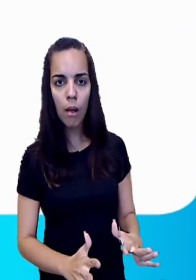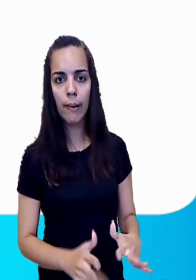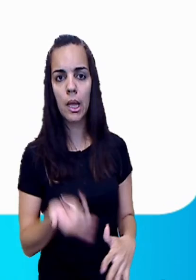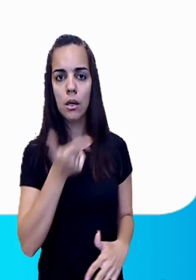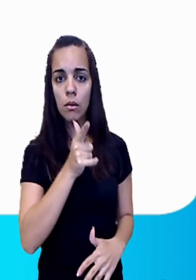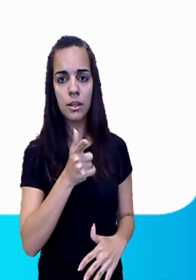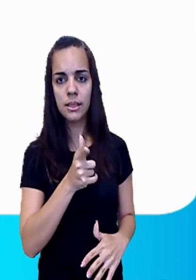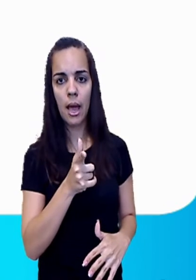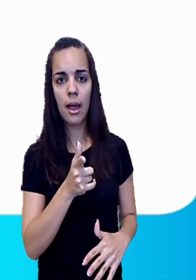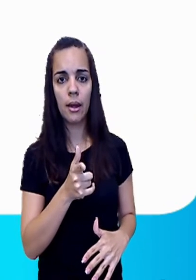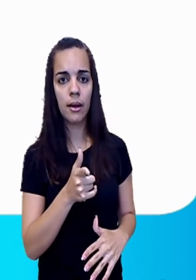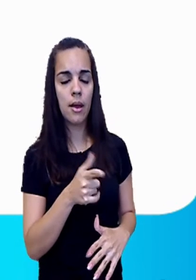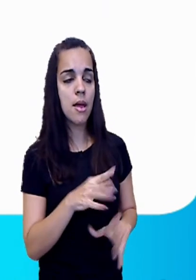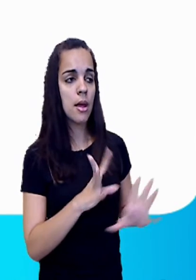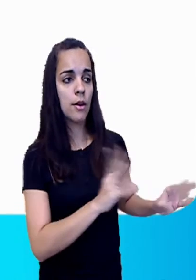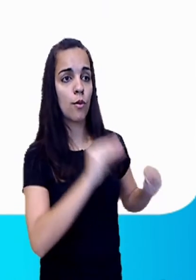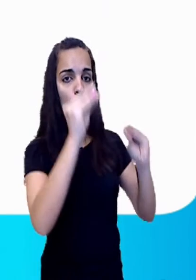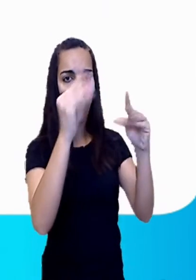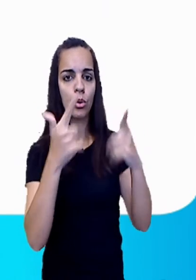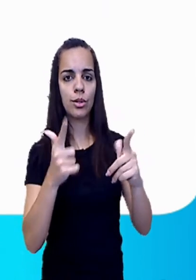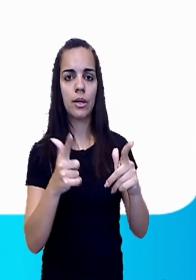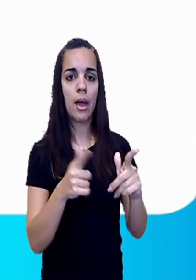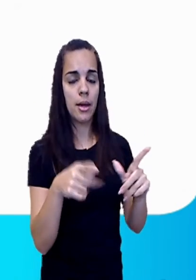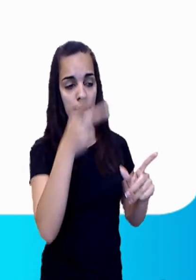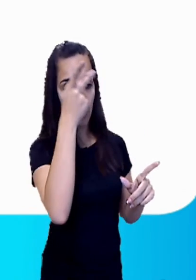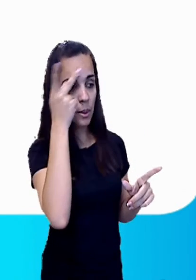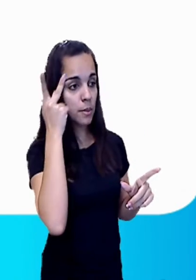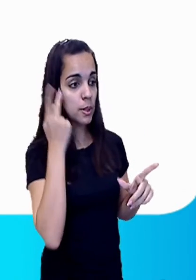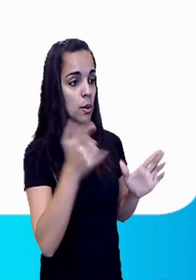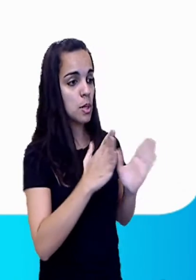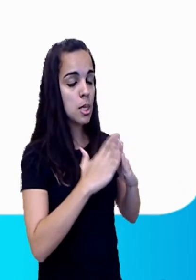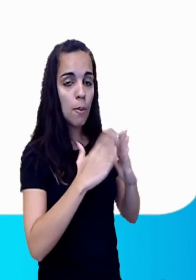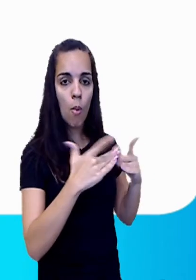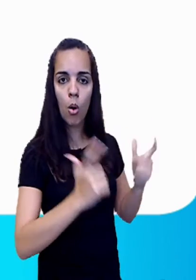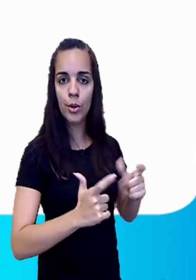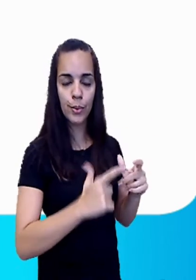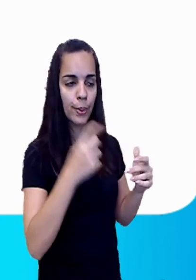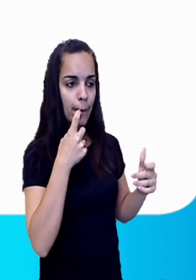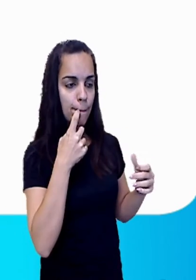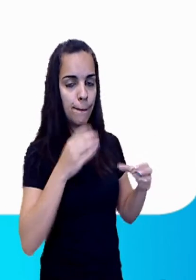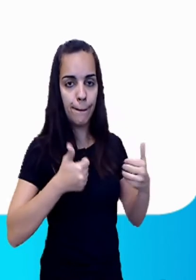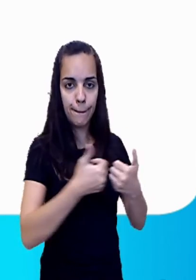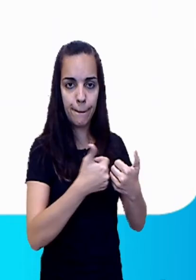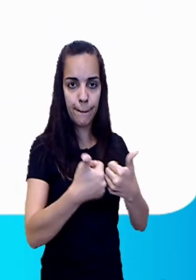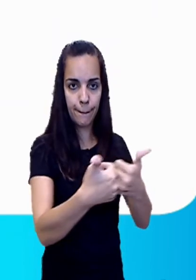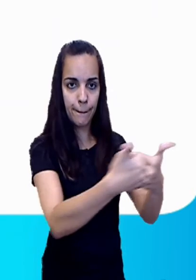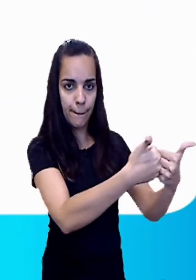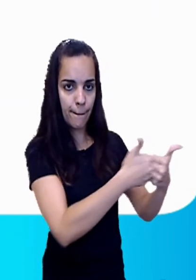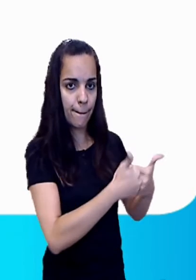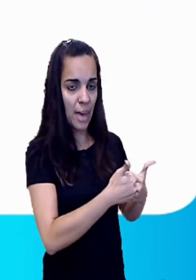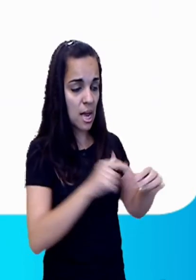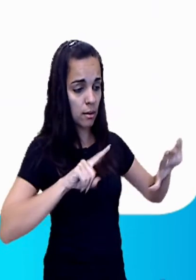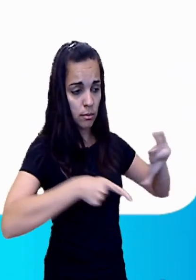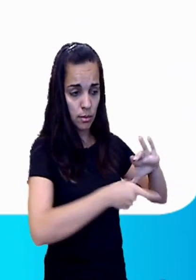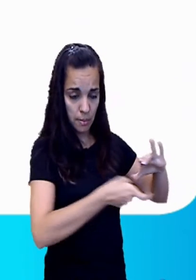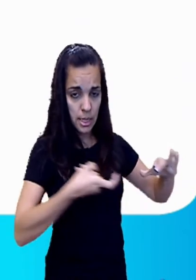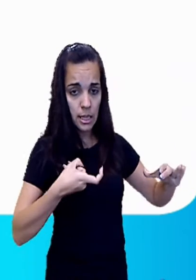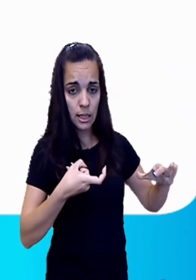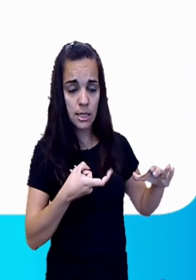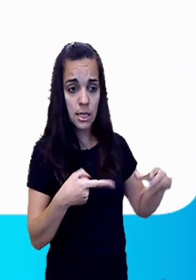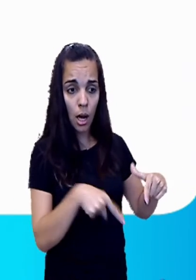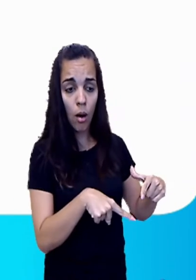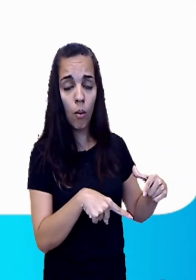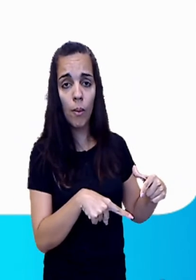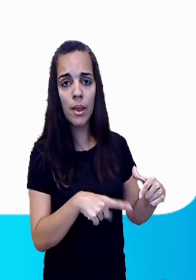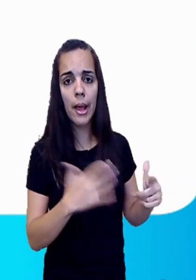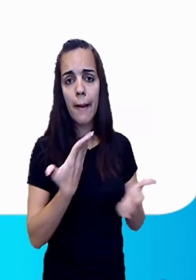diferente. Então, as pessoas que viviam em volta dessa empresa, em volta dessa parte que era retirada da mineração,